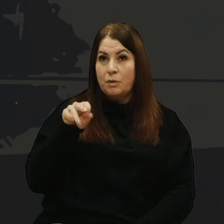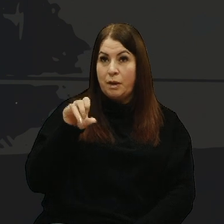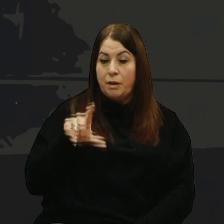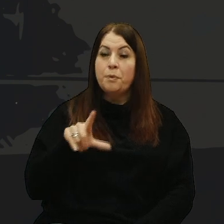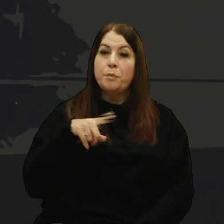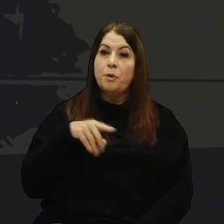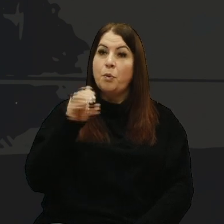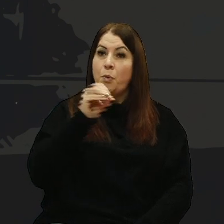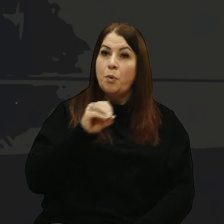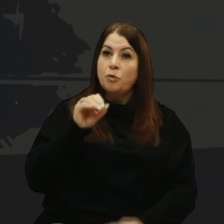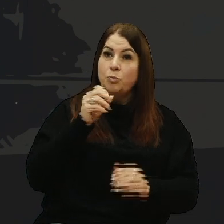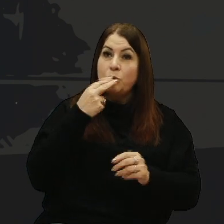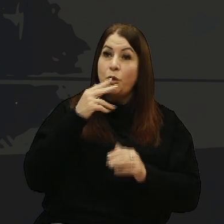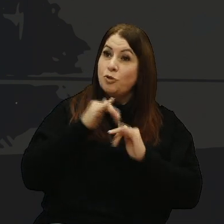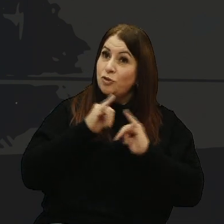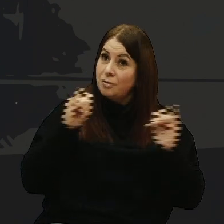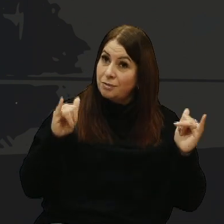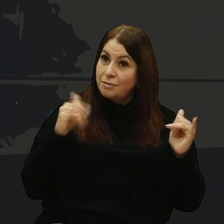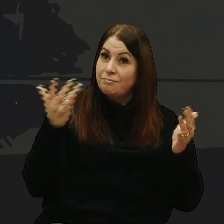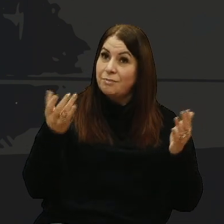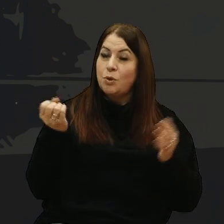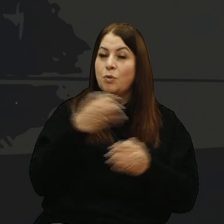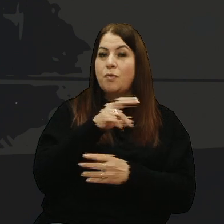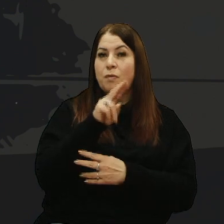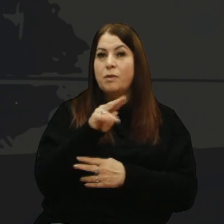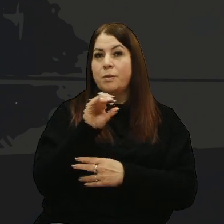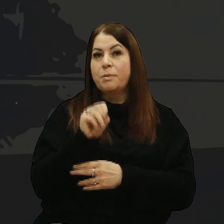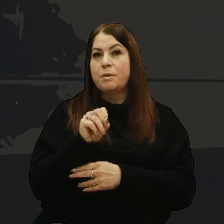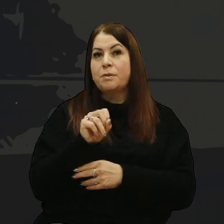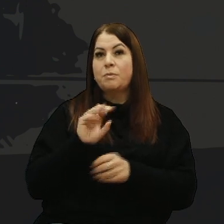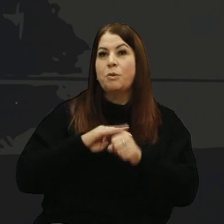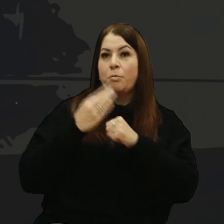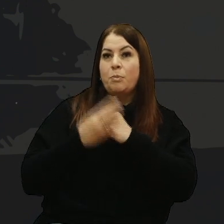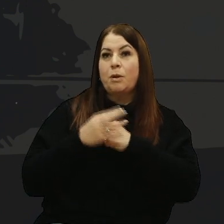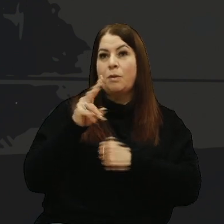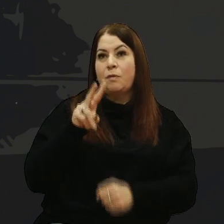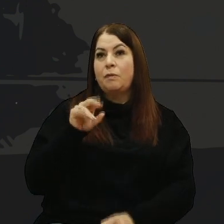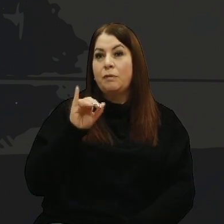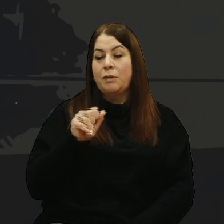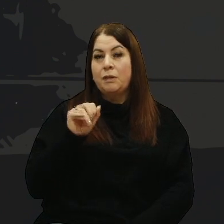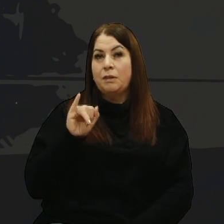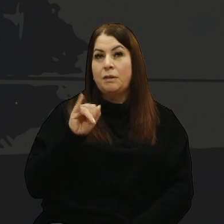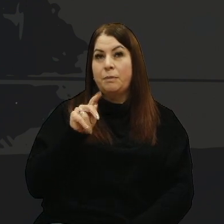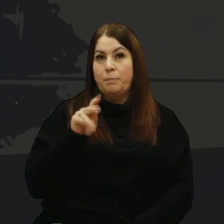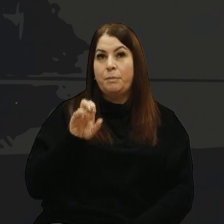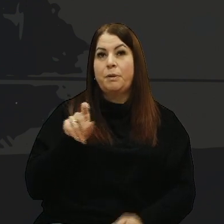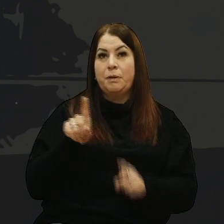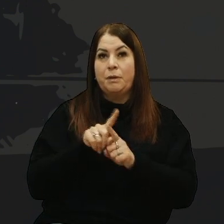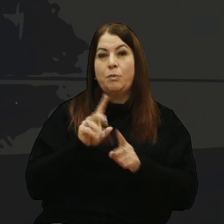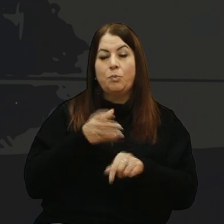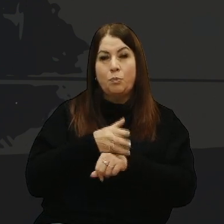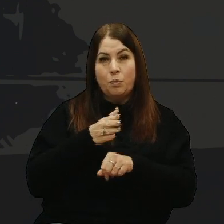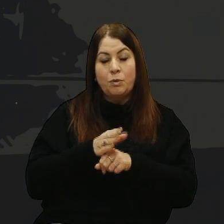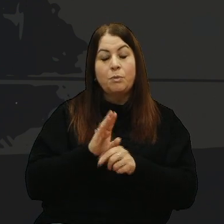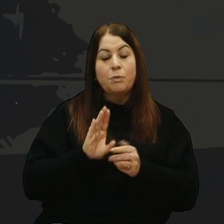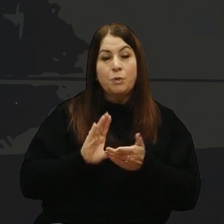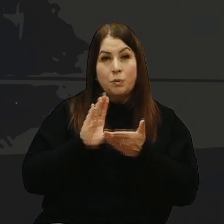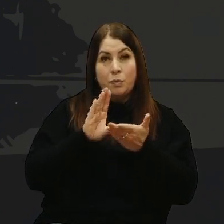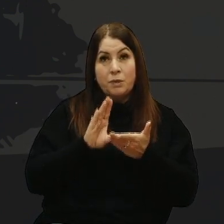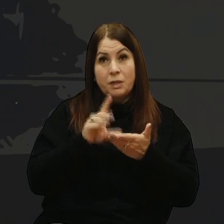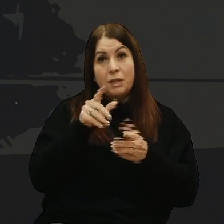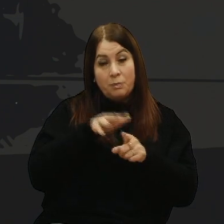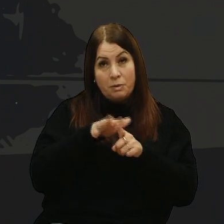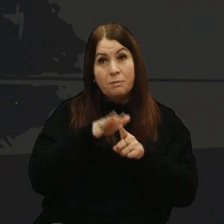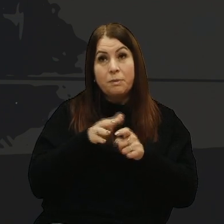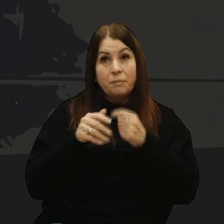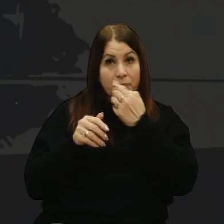essa belíssima notícia de uma nova UBS para o Vila IP. Muitas reuniões eu participei do Conselho da Saúde e era uma demanda.